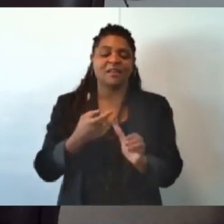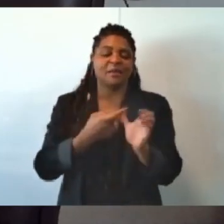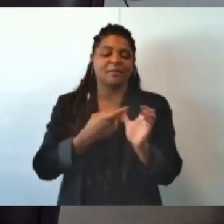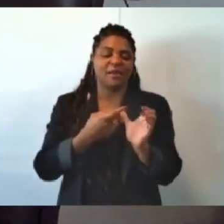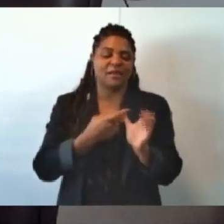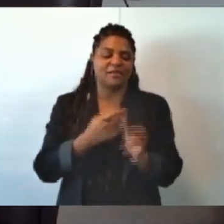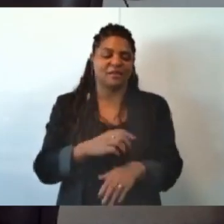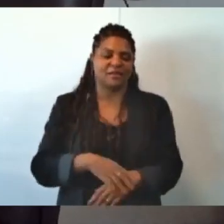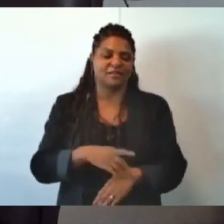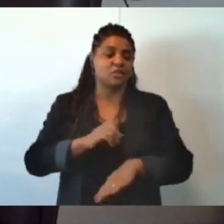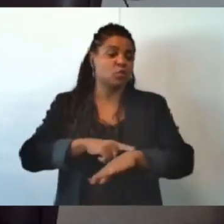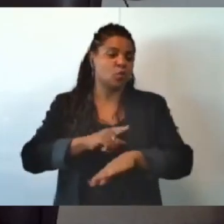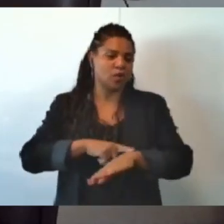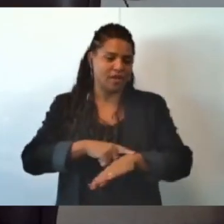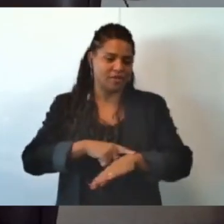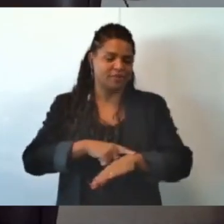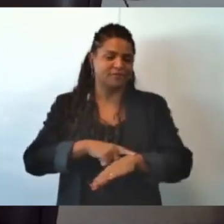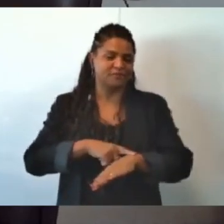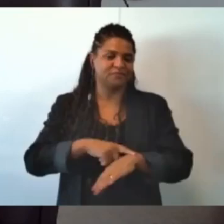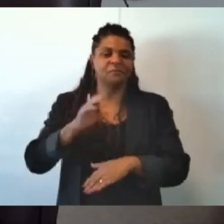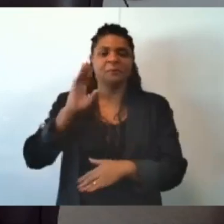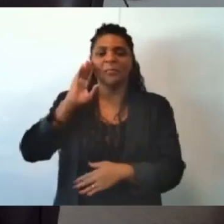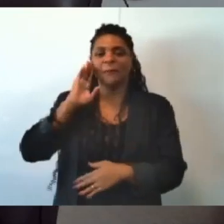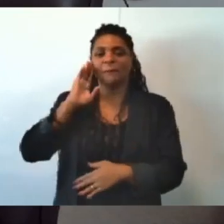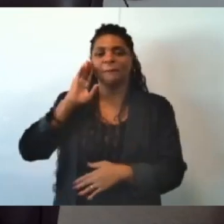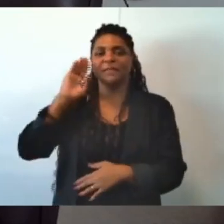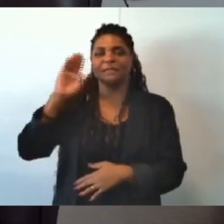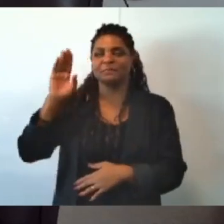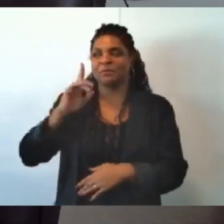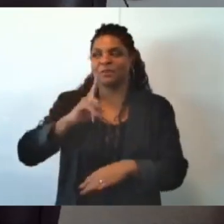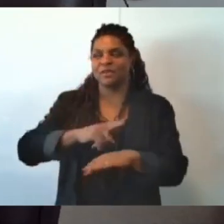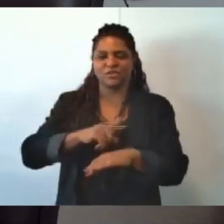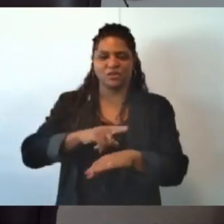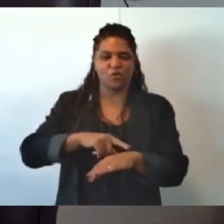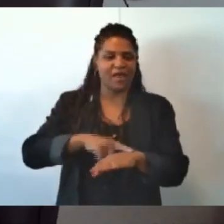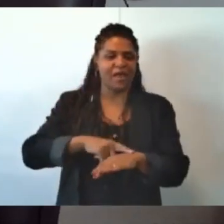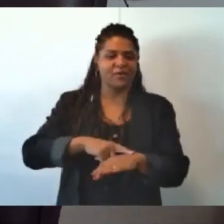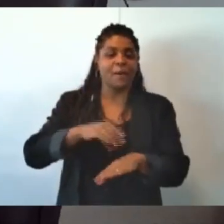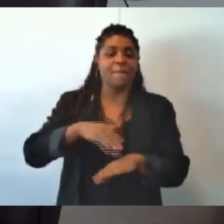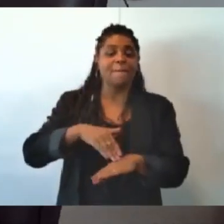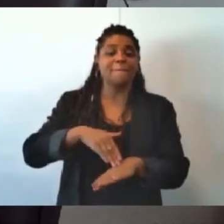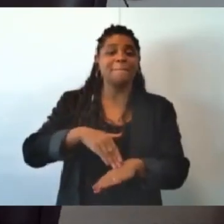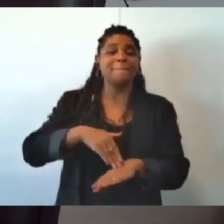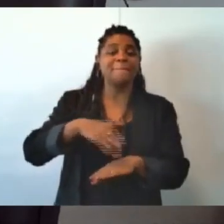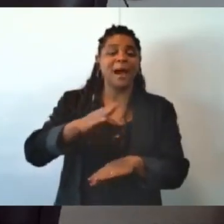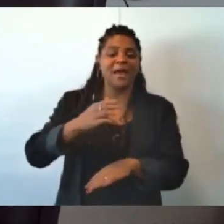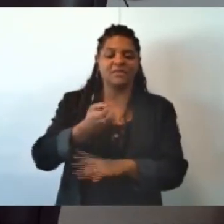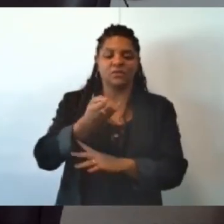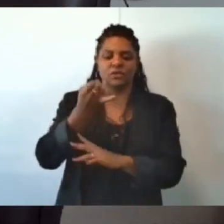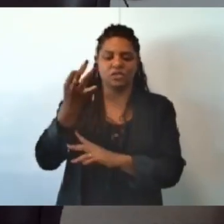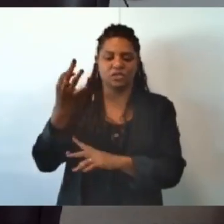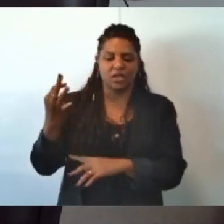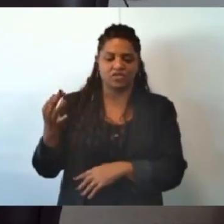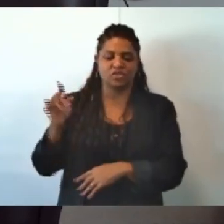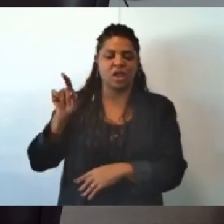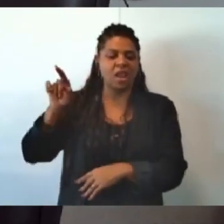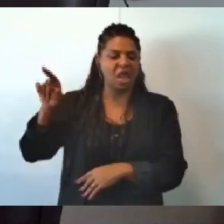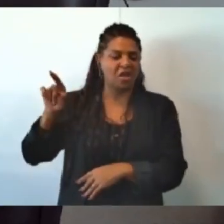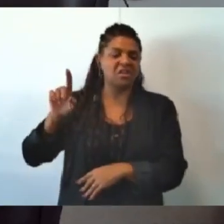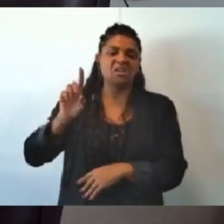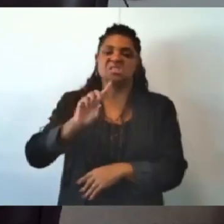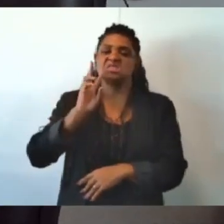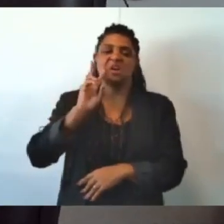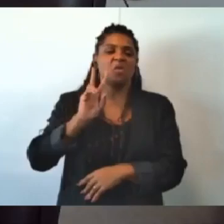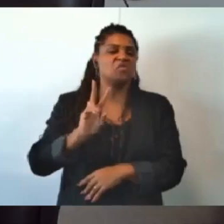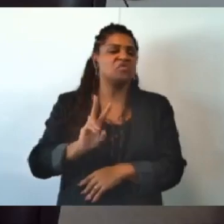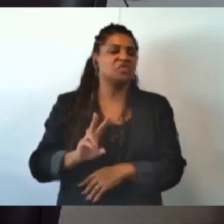nesses horários, tanto principalmente em horários de pico. Principalmente em horários de pico, não vi nenhum agente da BH Trans.